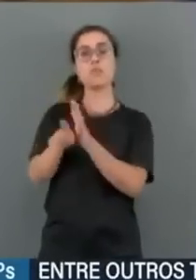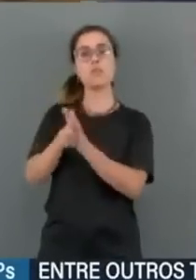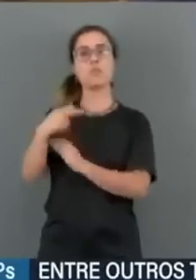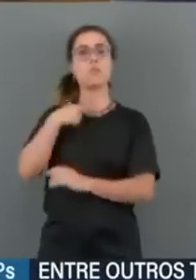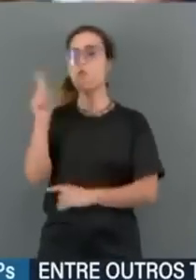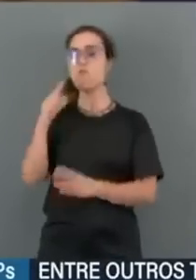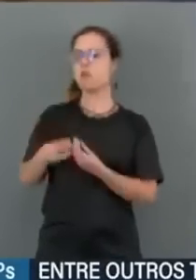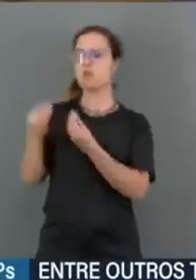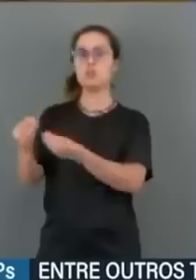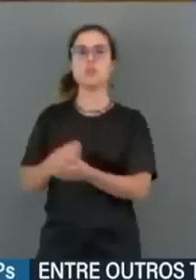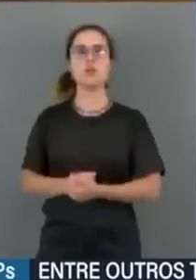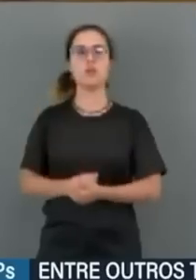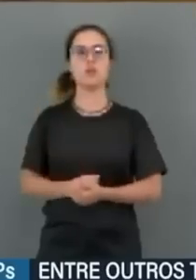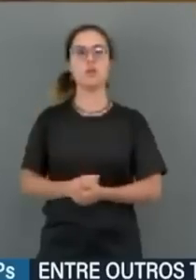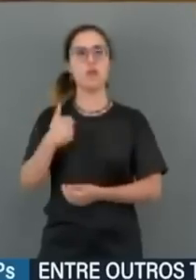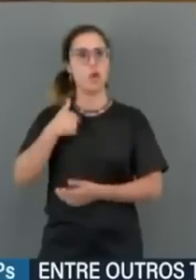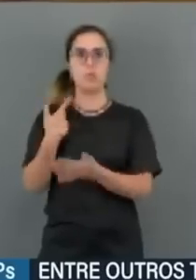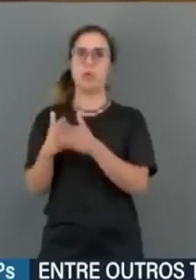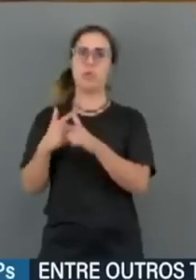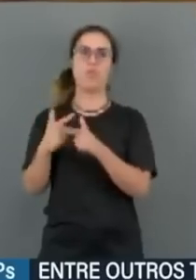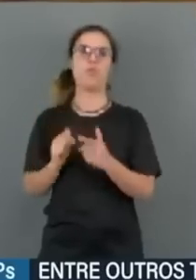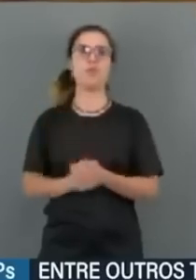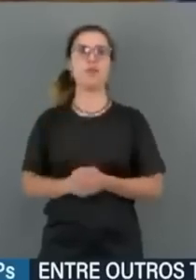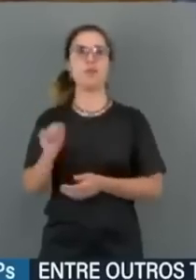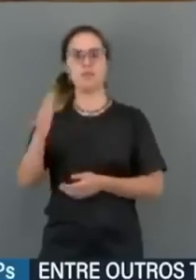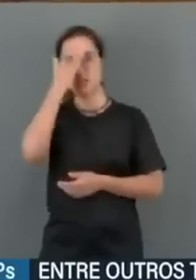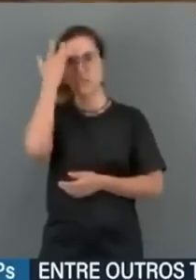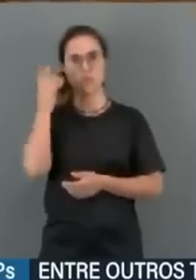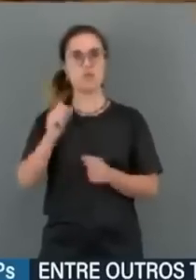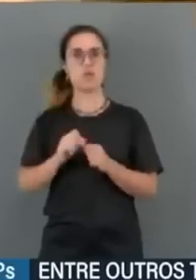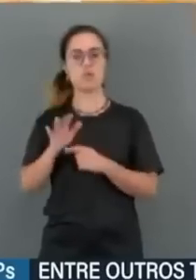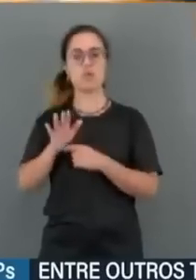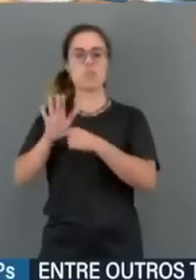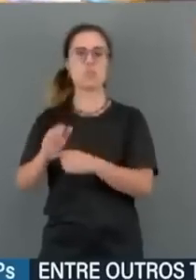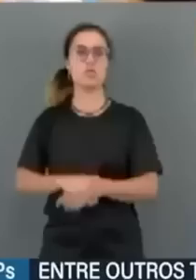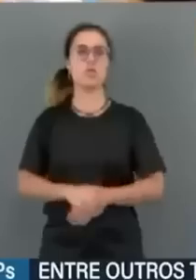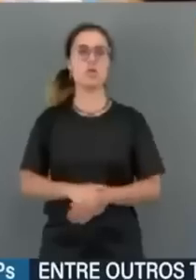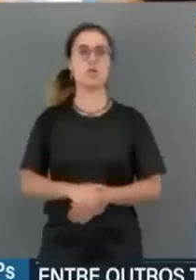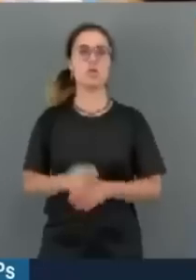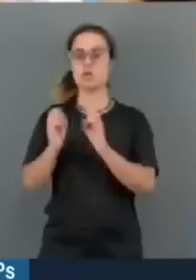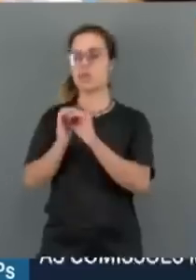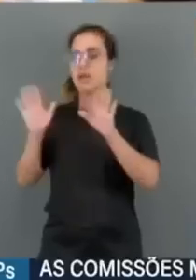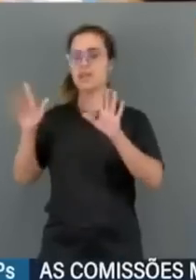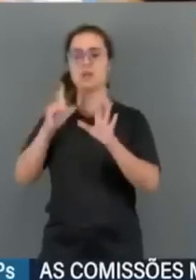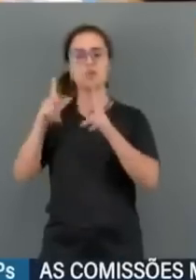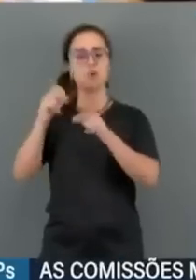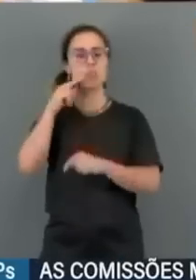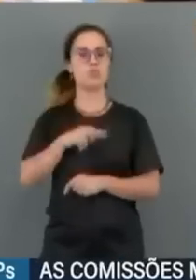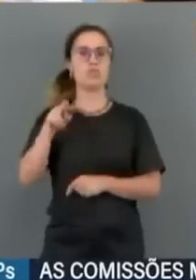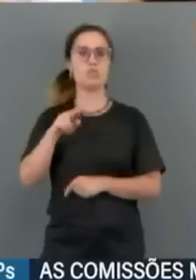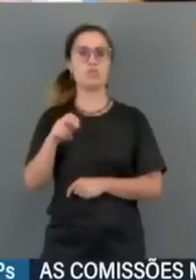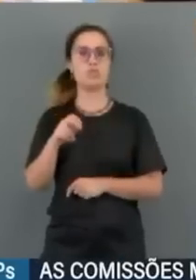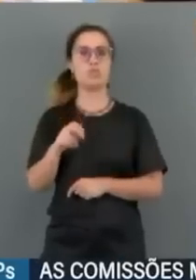não vou te dar, eu estou devendo, presidente. Isso é escancarado, está aí para todo mundo ver. Isso aqui está escancarado para todo mundo ver, que medo é